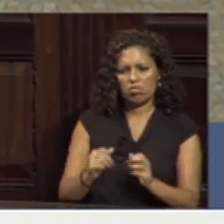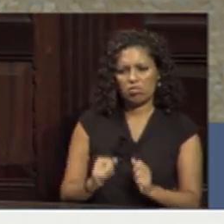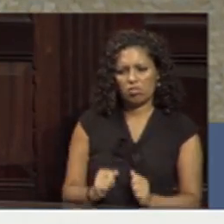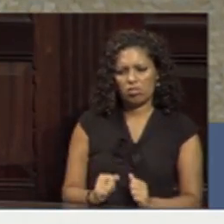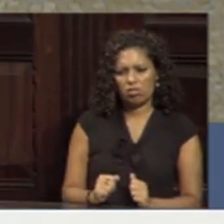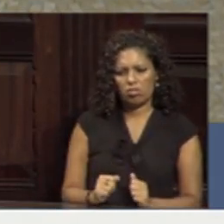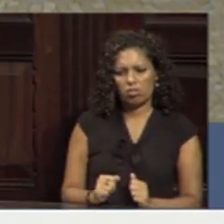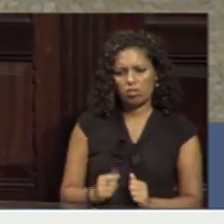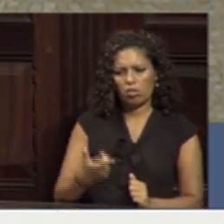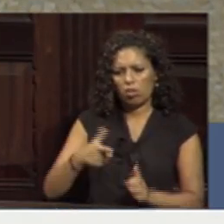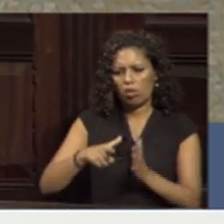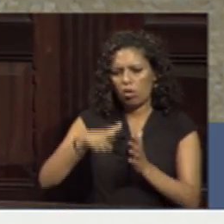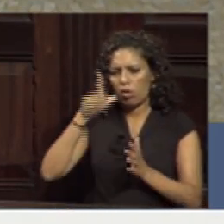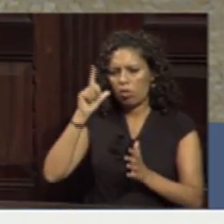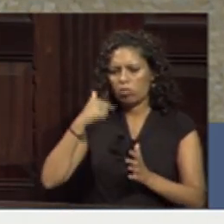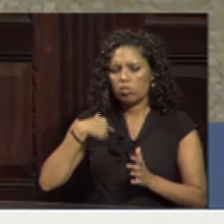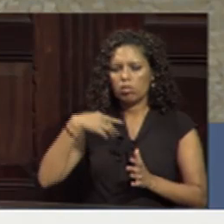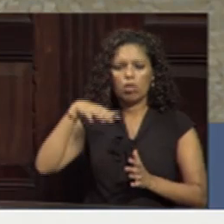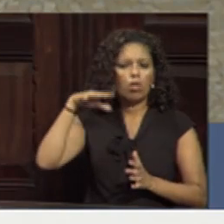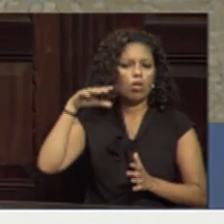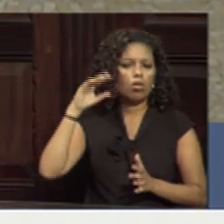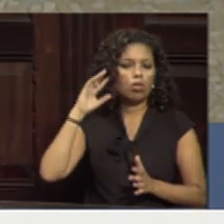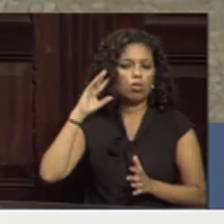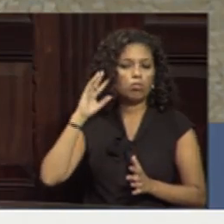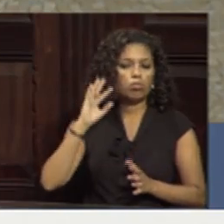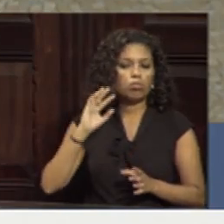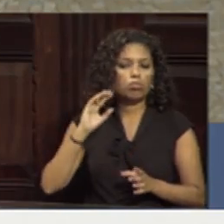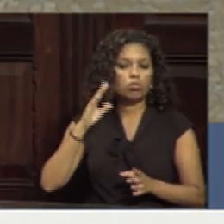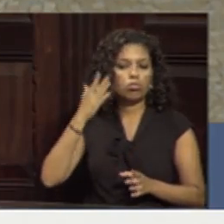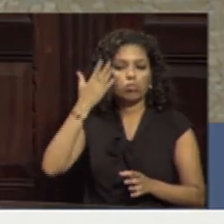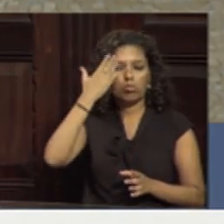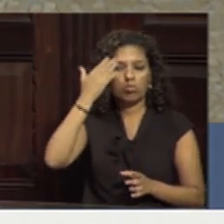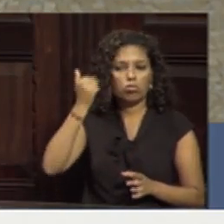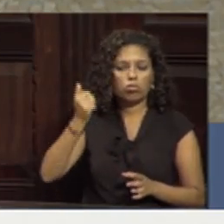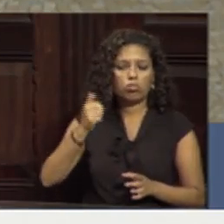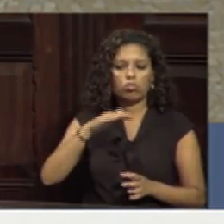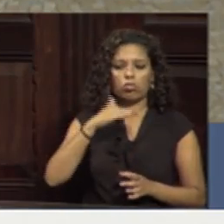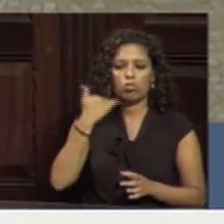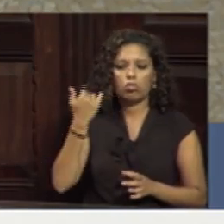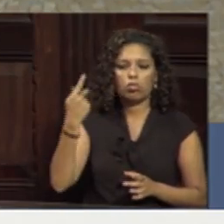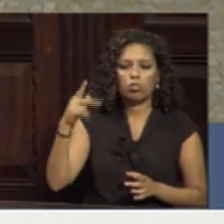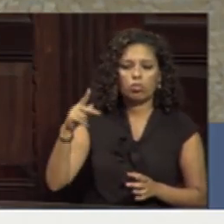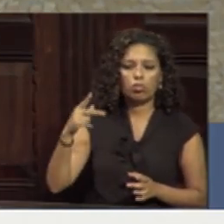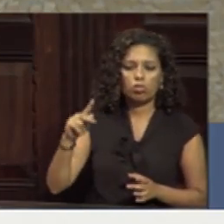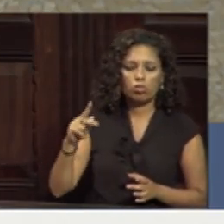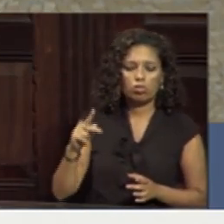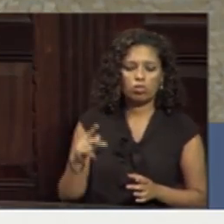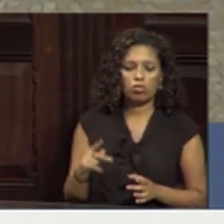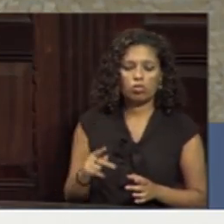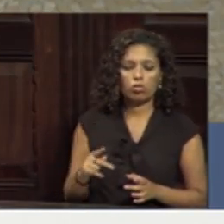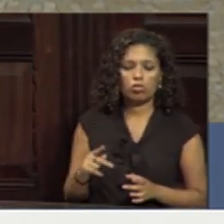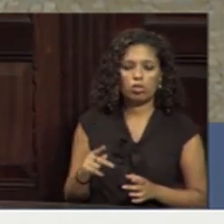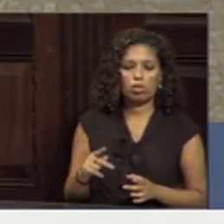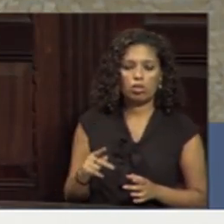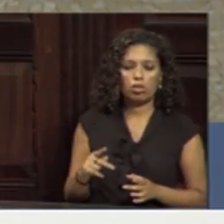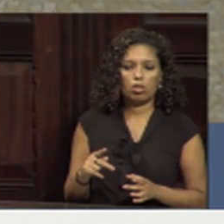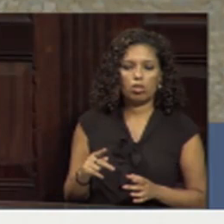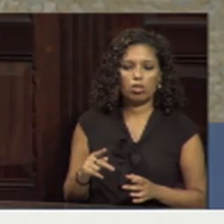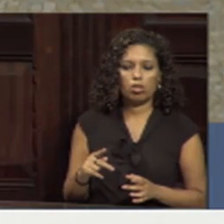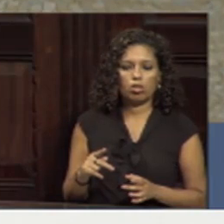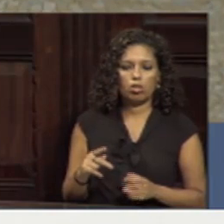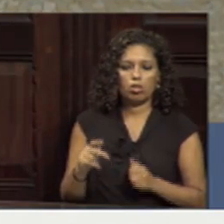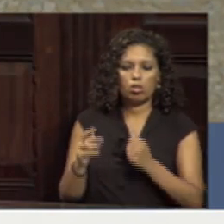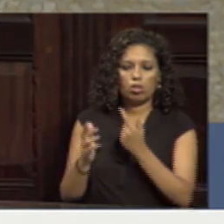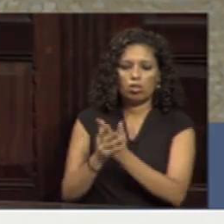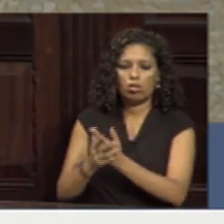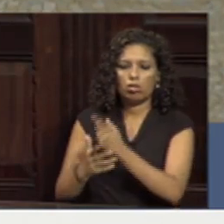Ontem, quando eu soube do assassinato da Marielle e do motorista, logicamente me chocou, porque é mais um assassinato. Assim